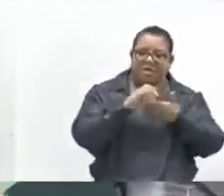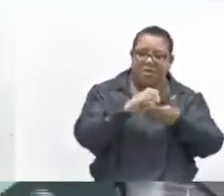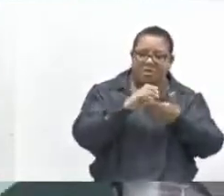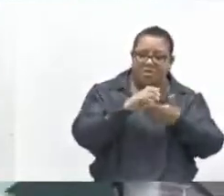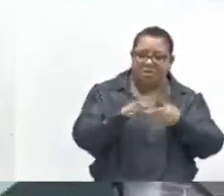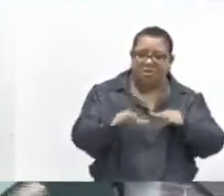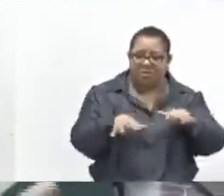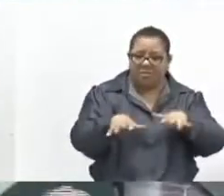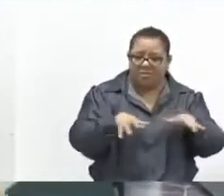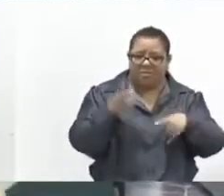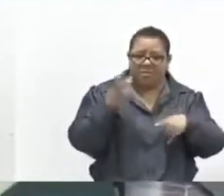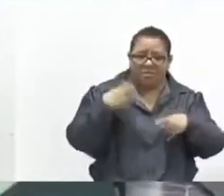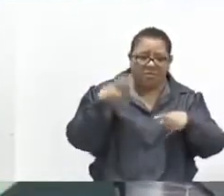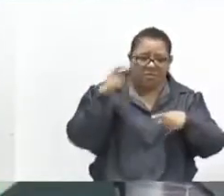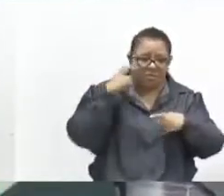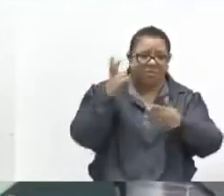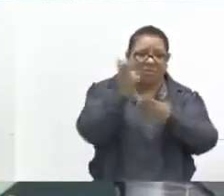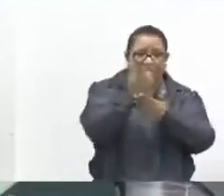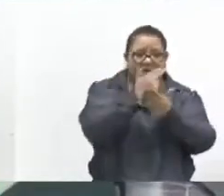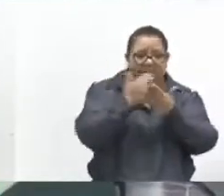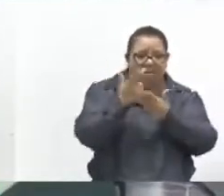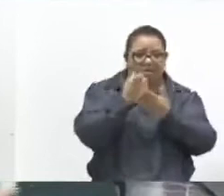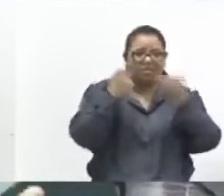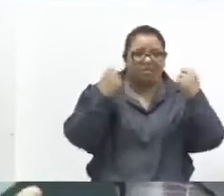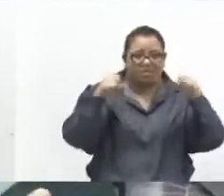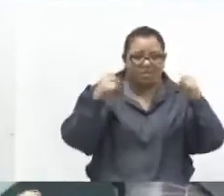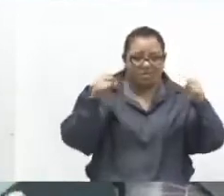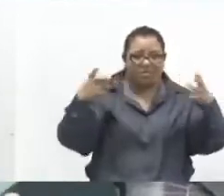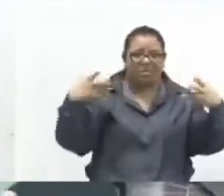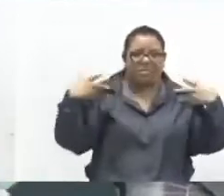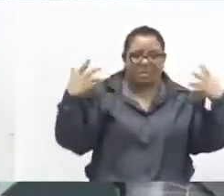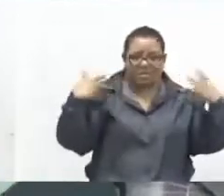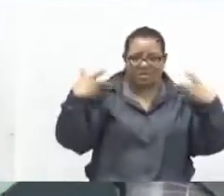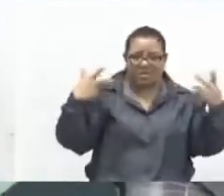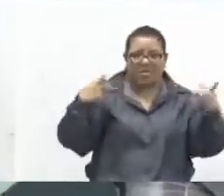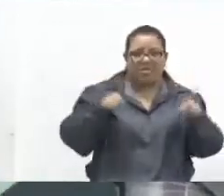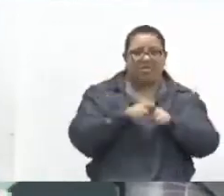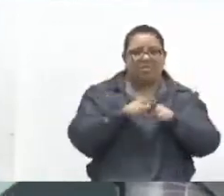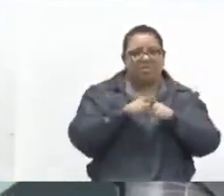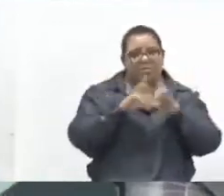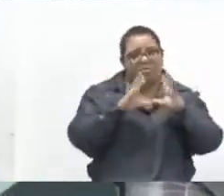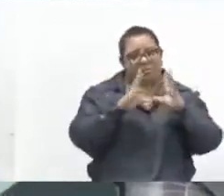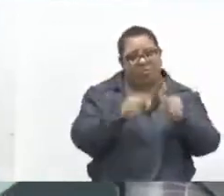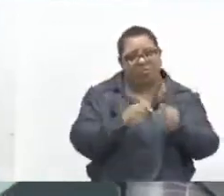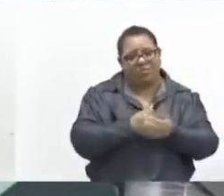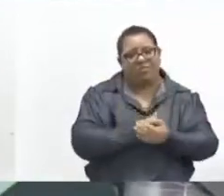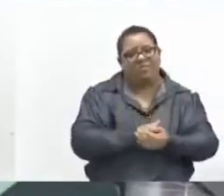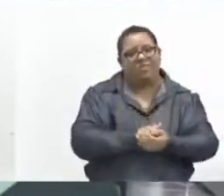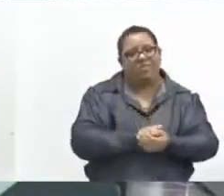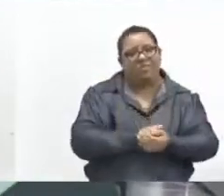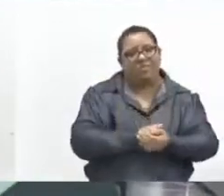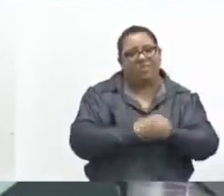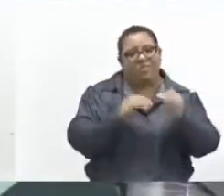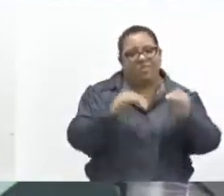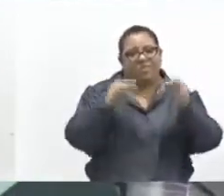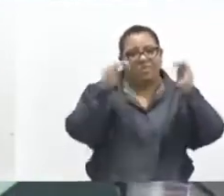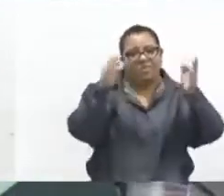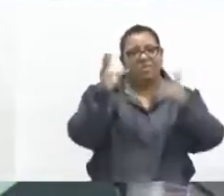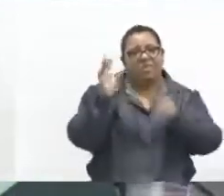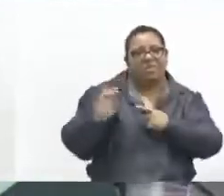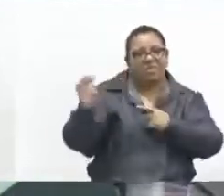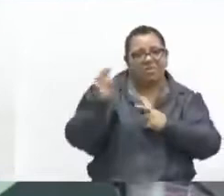manifestações artísticas e culturais, educação esportiva, ações recreativas de lazer aos discentes no âmbito da instituição de ensino superior estadual e